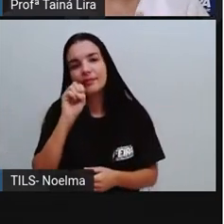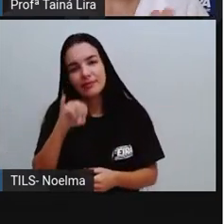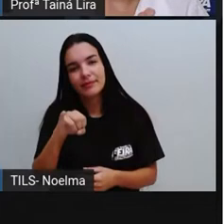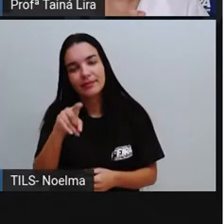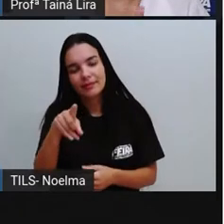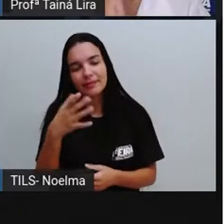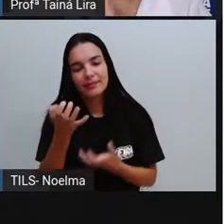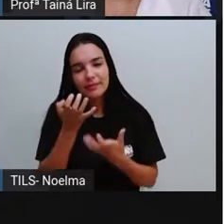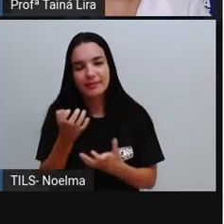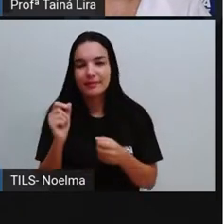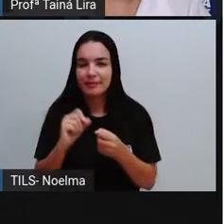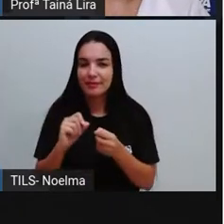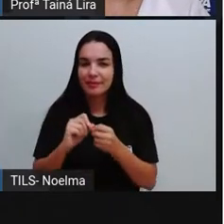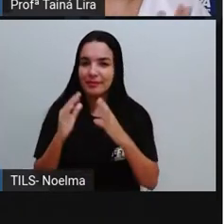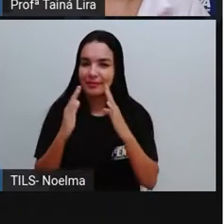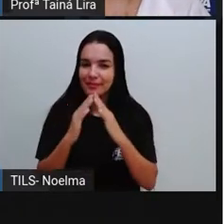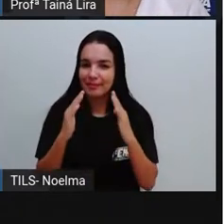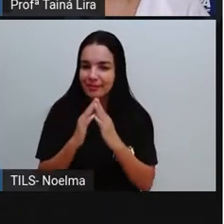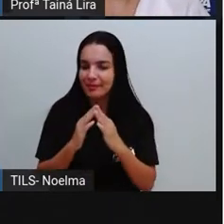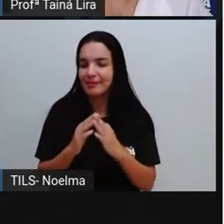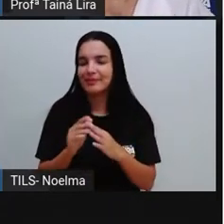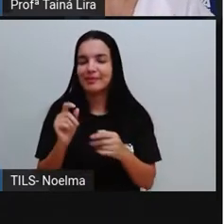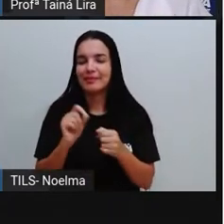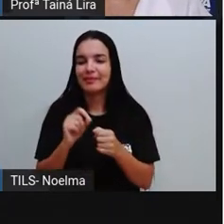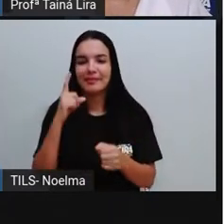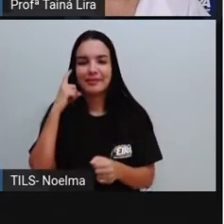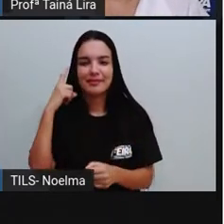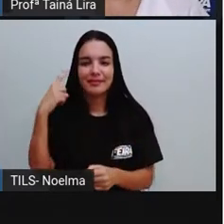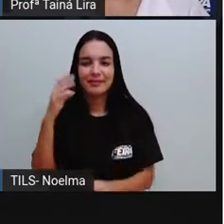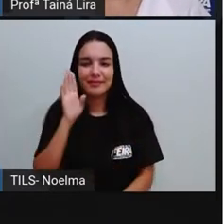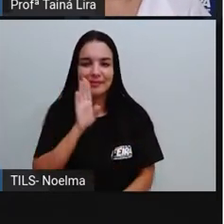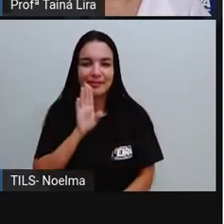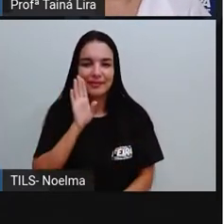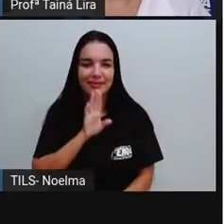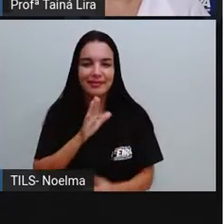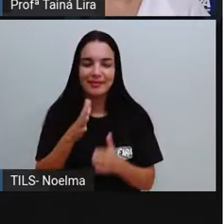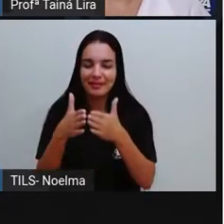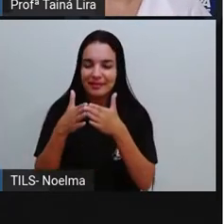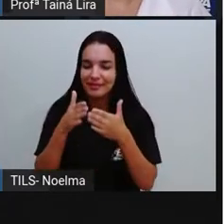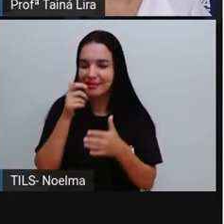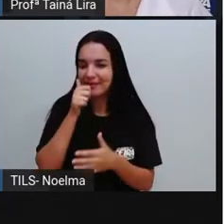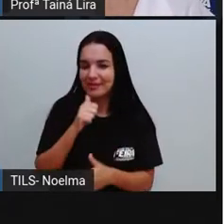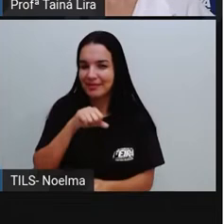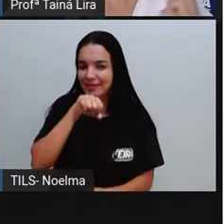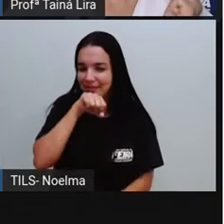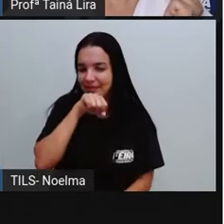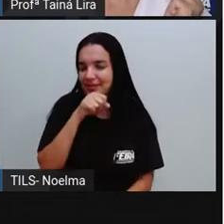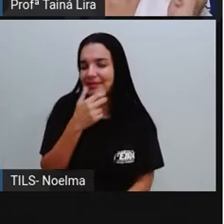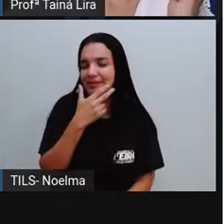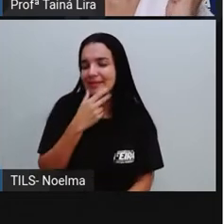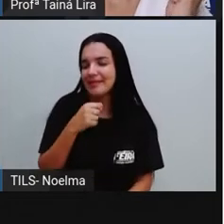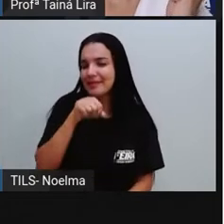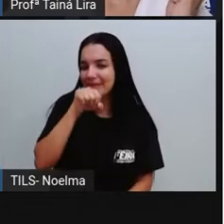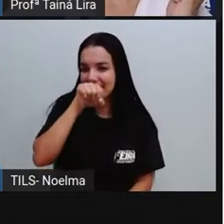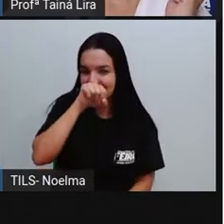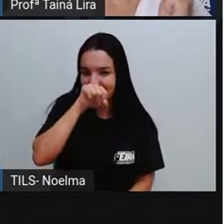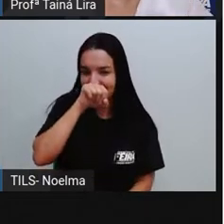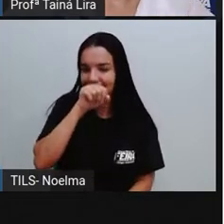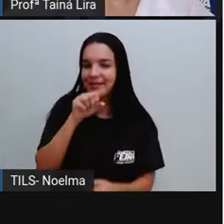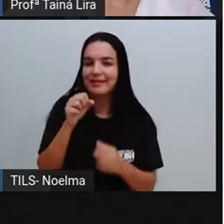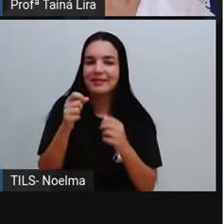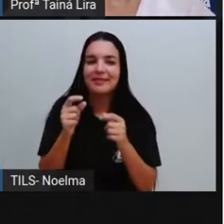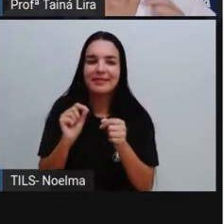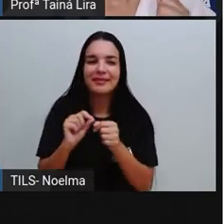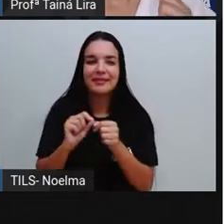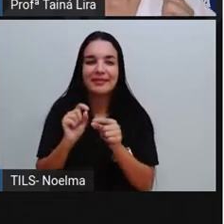for tentar em casa, né? Produzir um som bem legal, pede para o papai e para a mamãe para